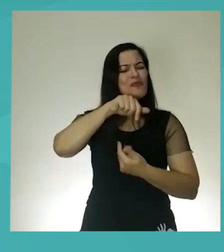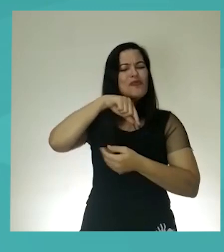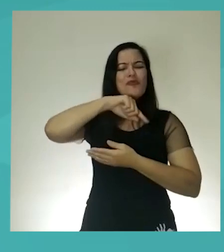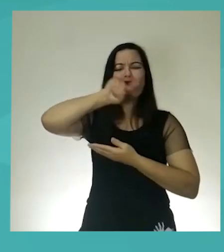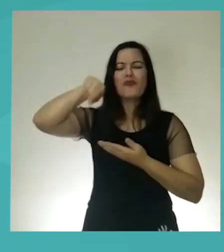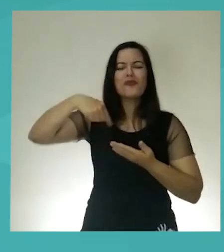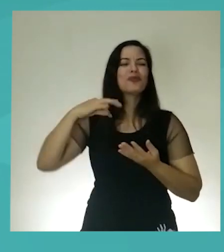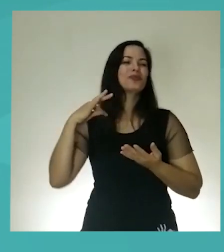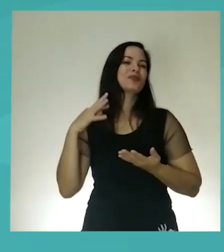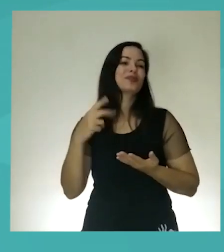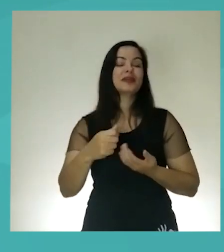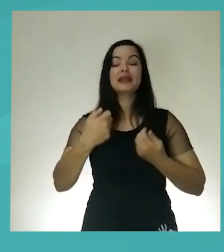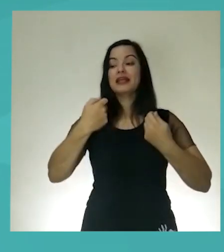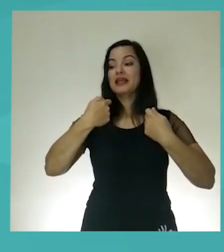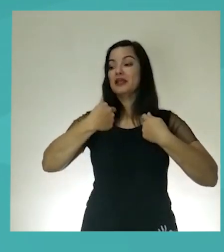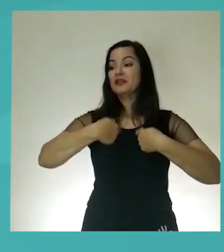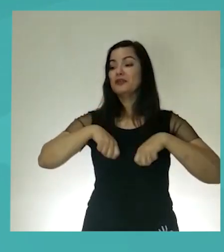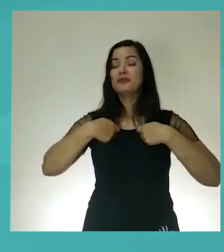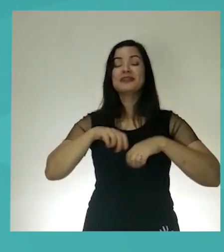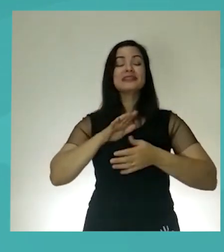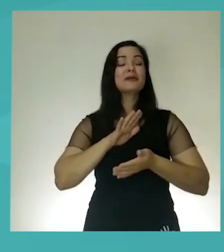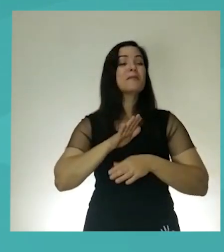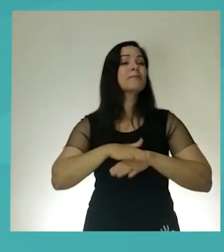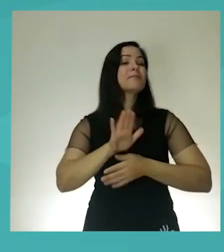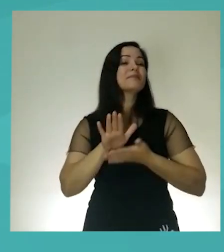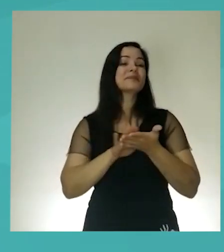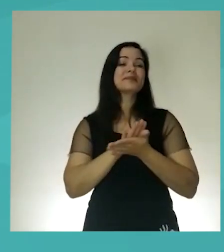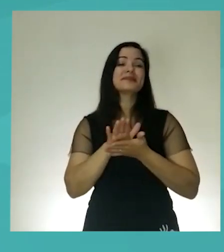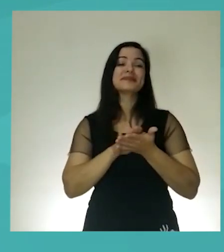não precisa tradução nenhuma!